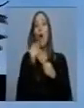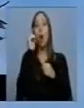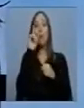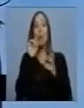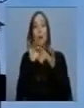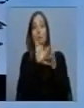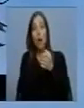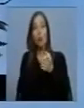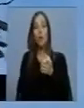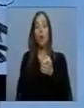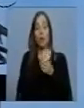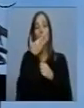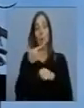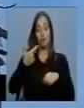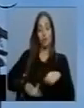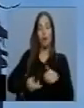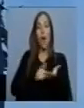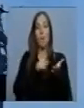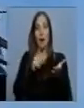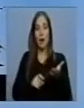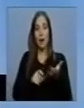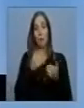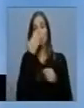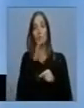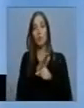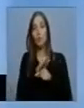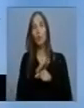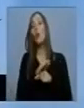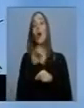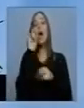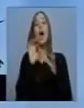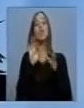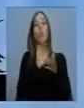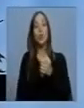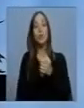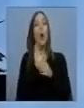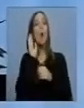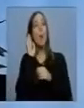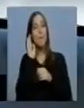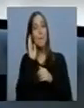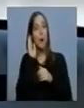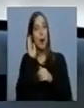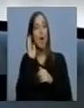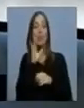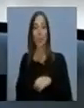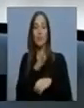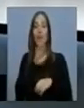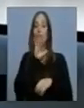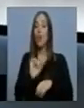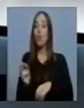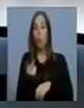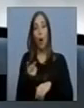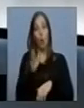ex primeira dama dos estados unidos michelle obama foi pular no seu livro que as duas filhas nasceram pra esse técnico é portanto não é possível